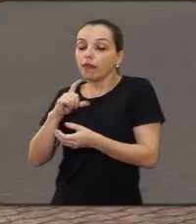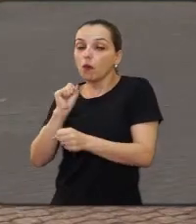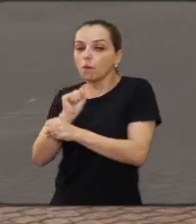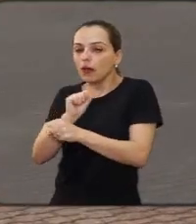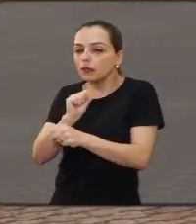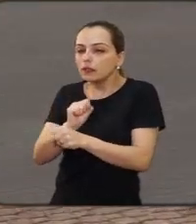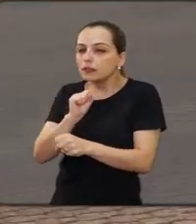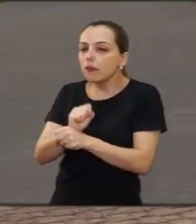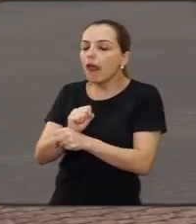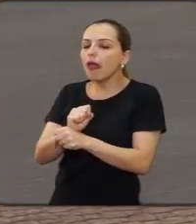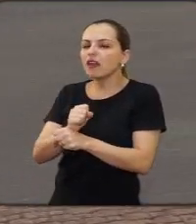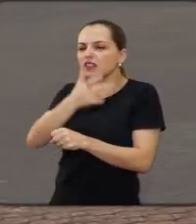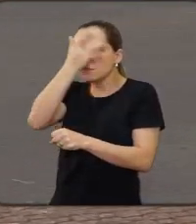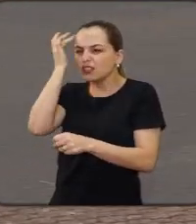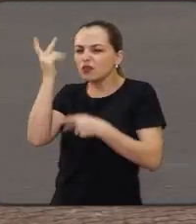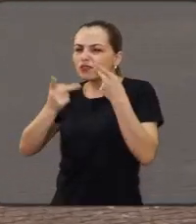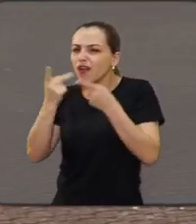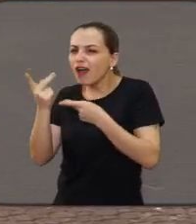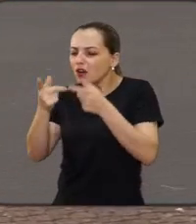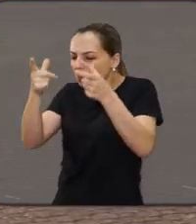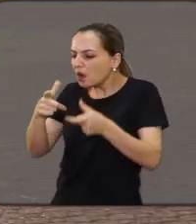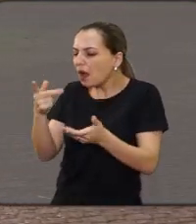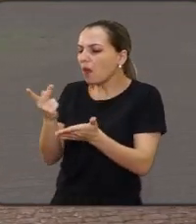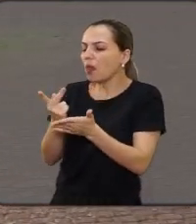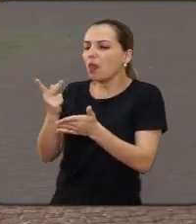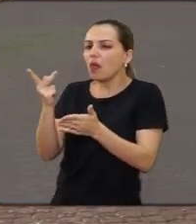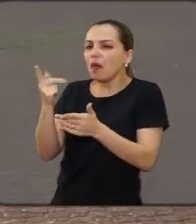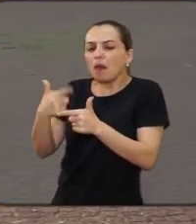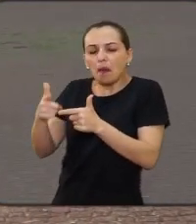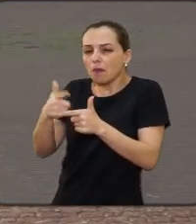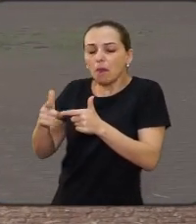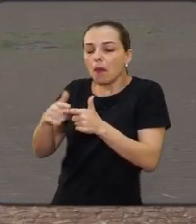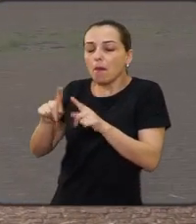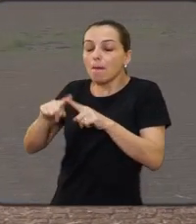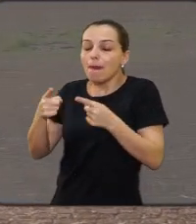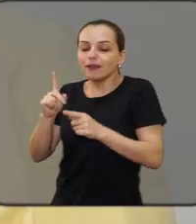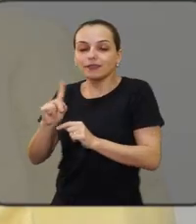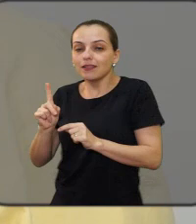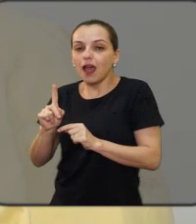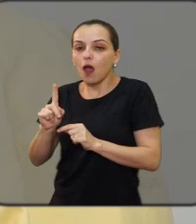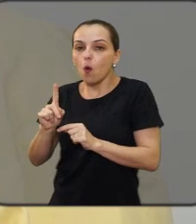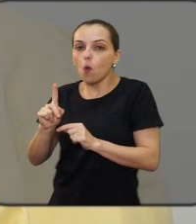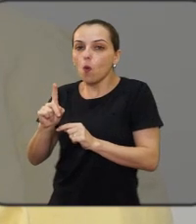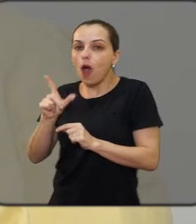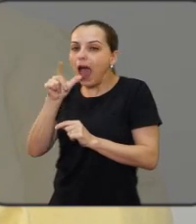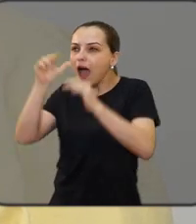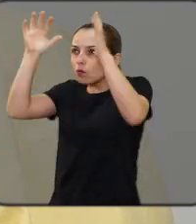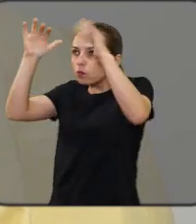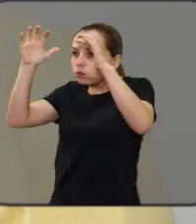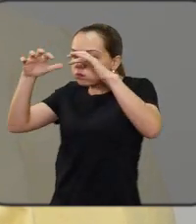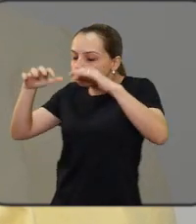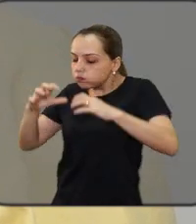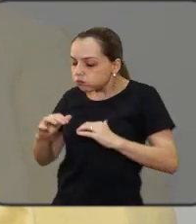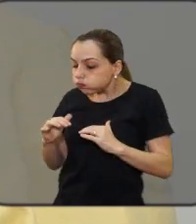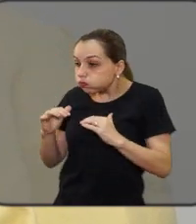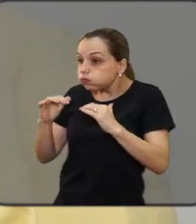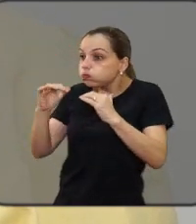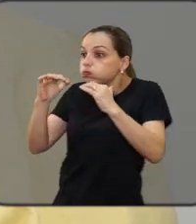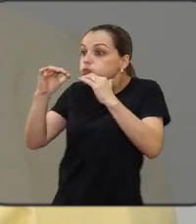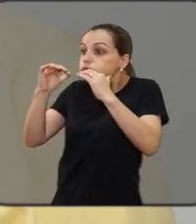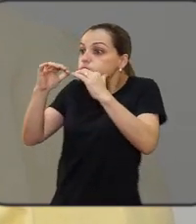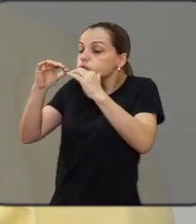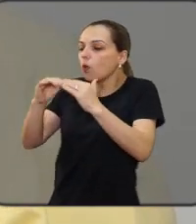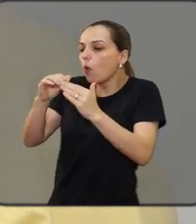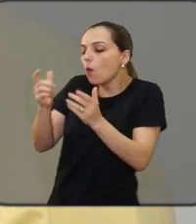frente, criou-se uma expectativa de que ali é problemático, não é. O problema de alagamento que ocorre na Expressa é